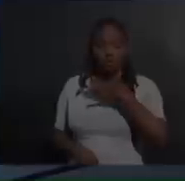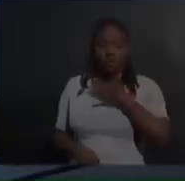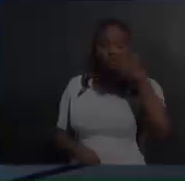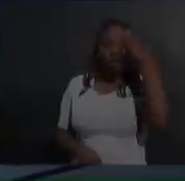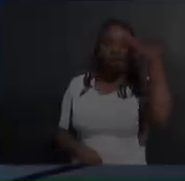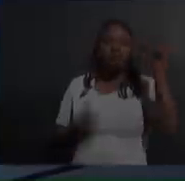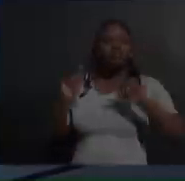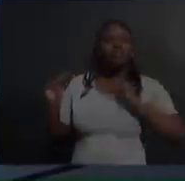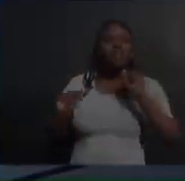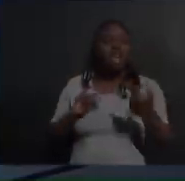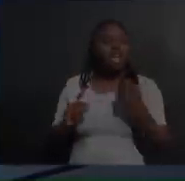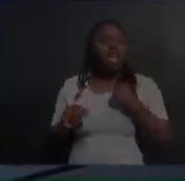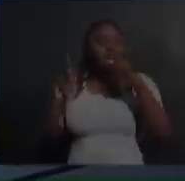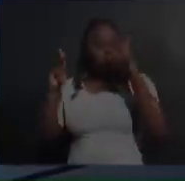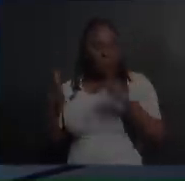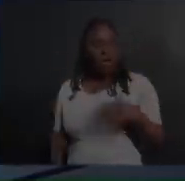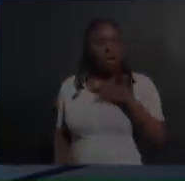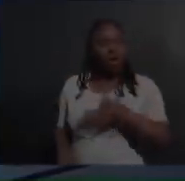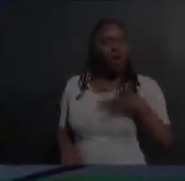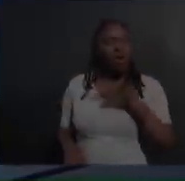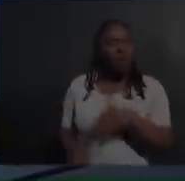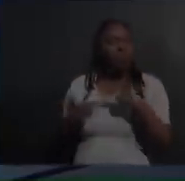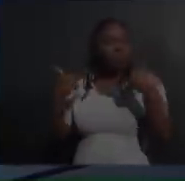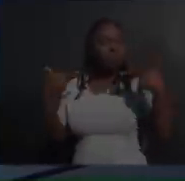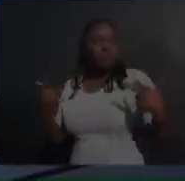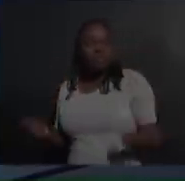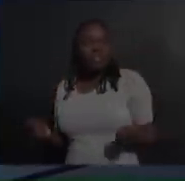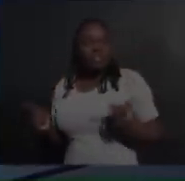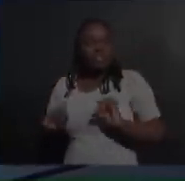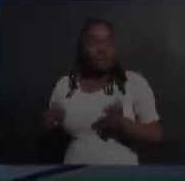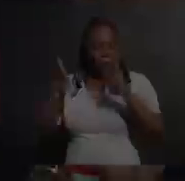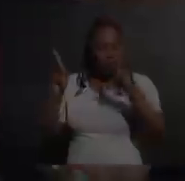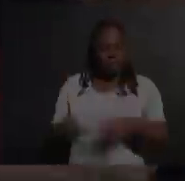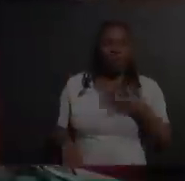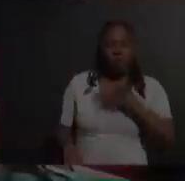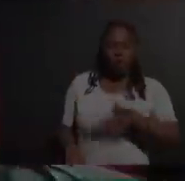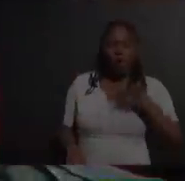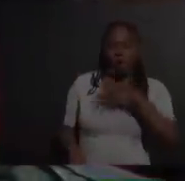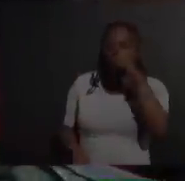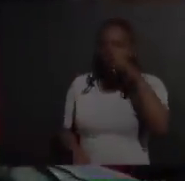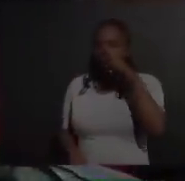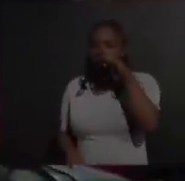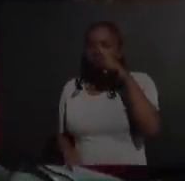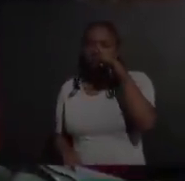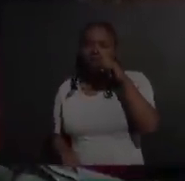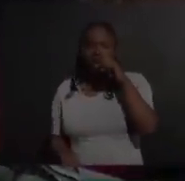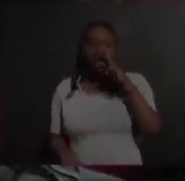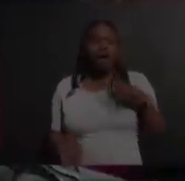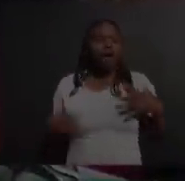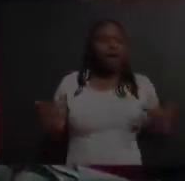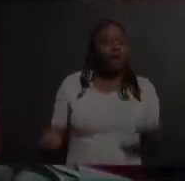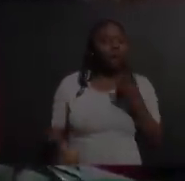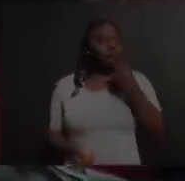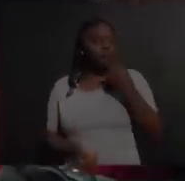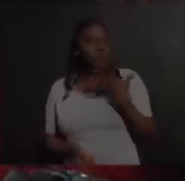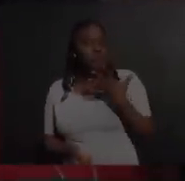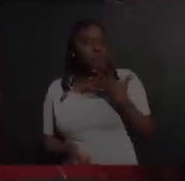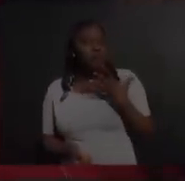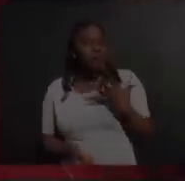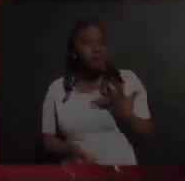sou uma pessoa aventureira. Tem pessoas que são aventureiras, gostam do perigo. Ai, perigo é bom,